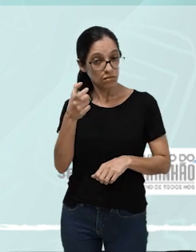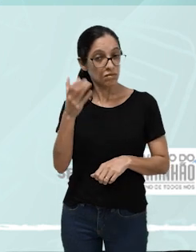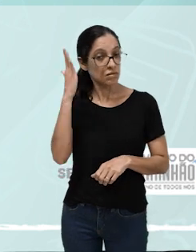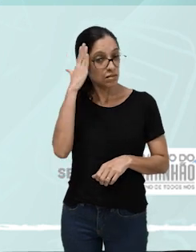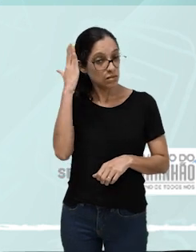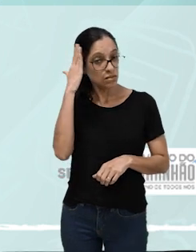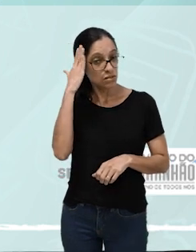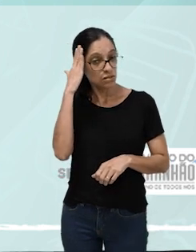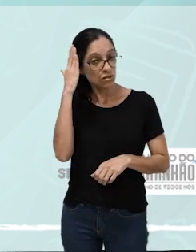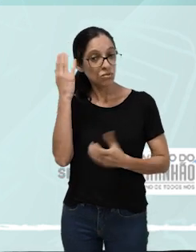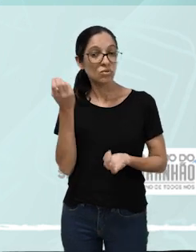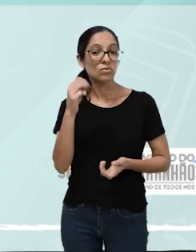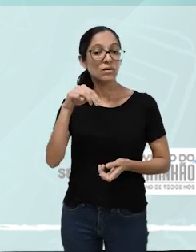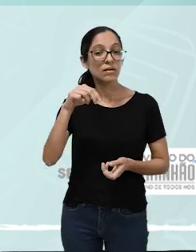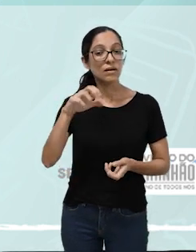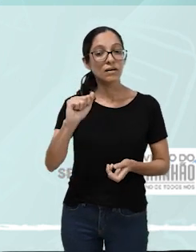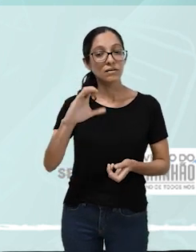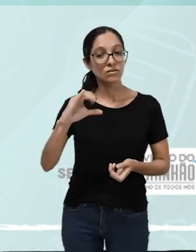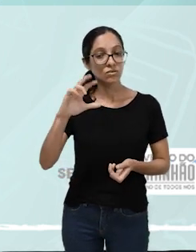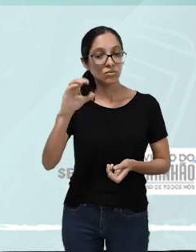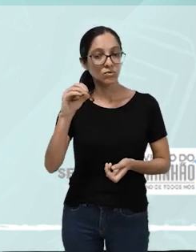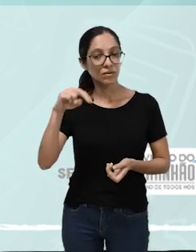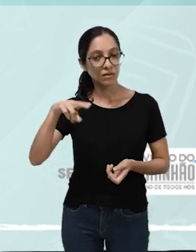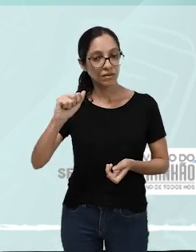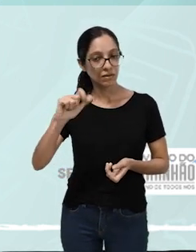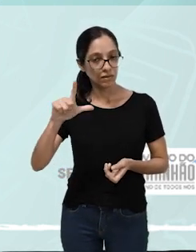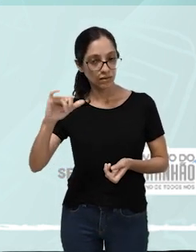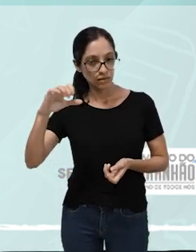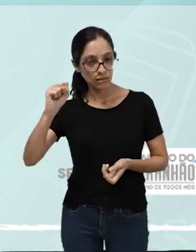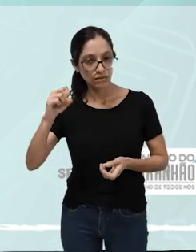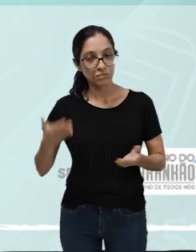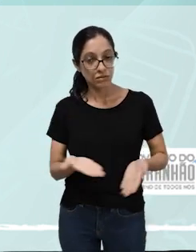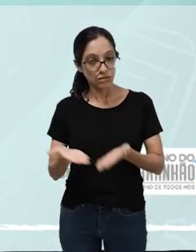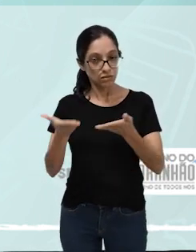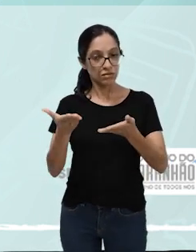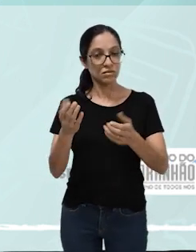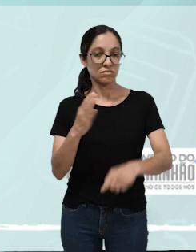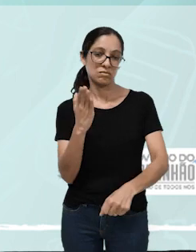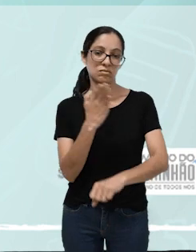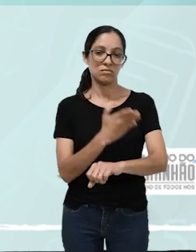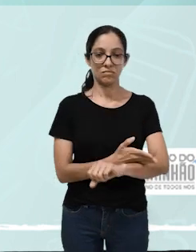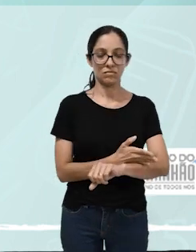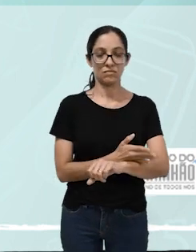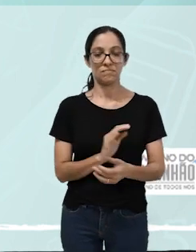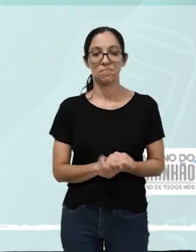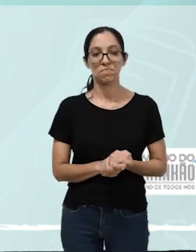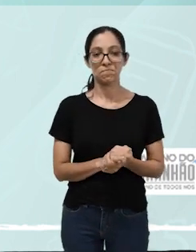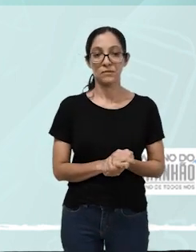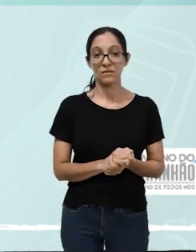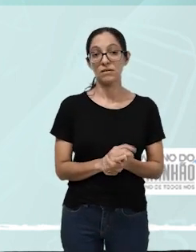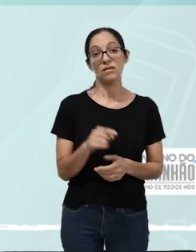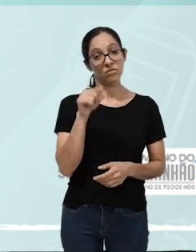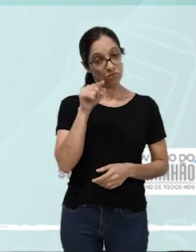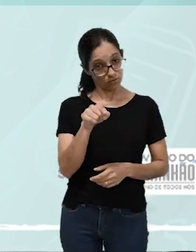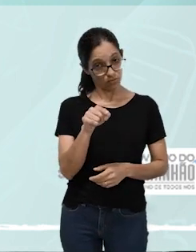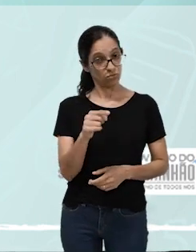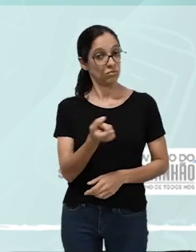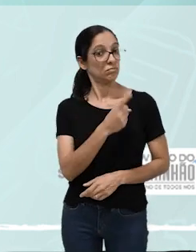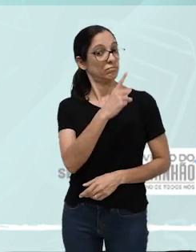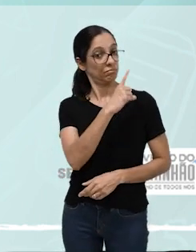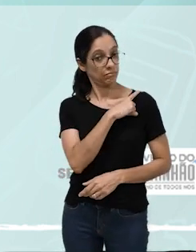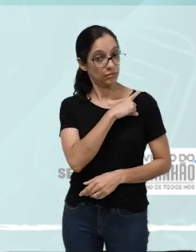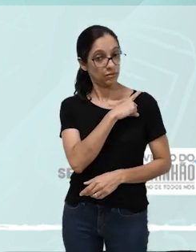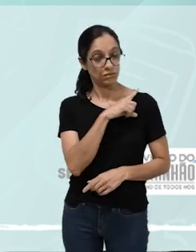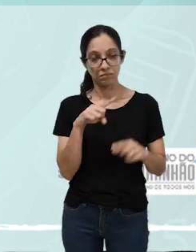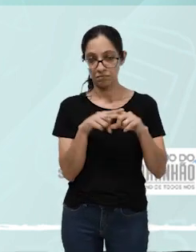compreendido no quadro do nacionalismo Que motivos a exaltação da idade média bom você está no primeiro ano por exemplo Mas